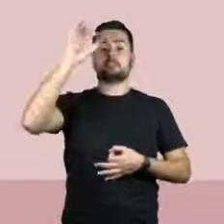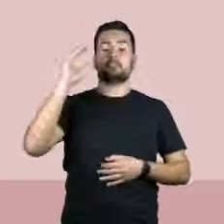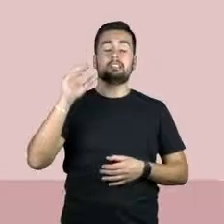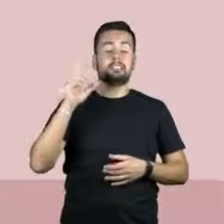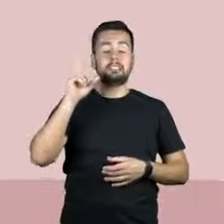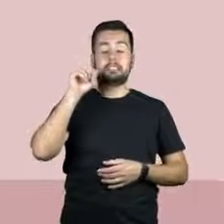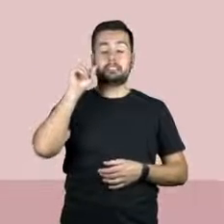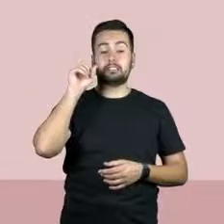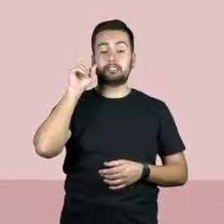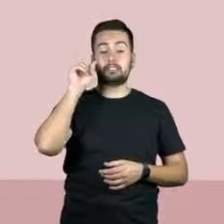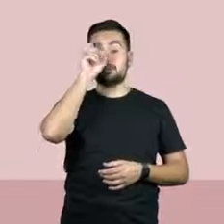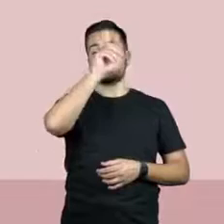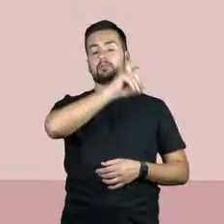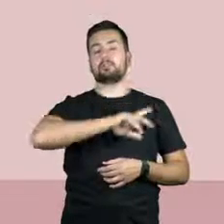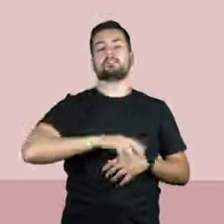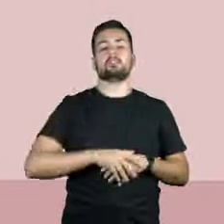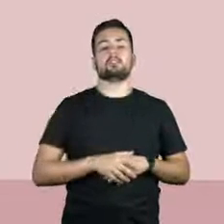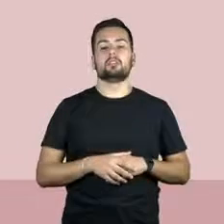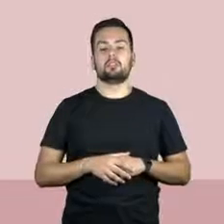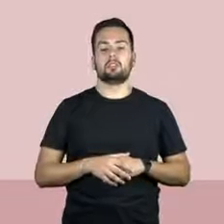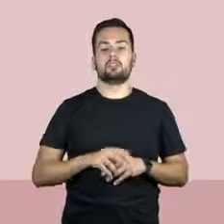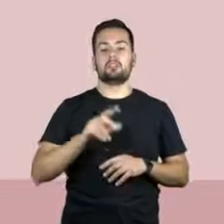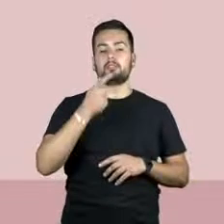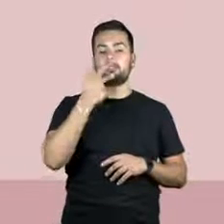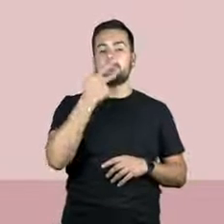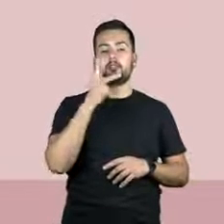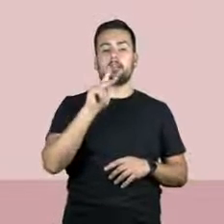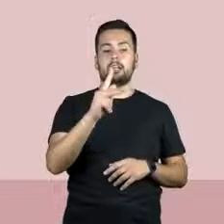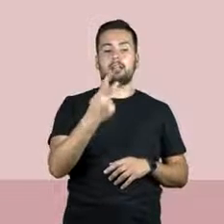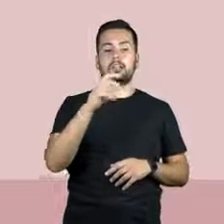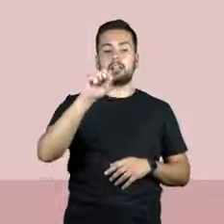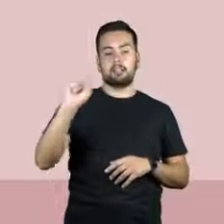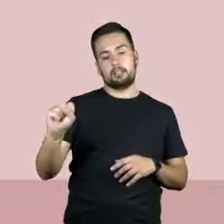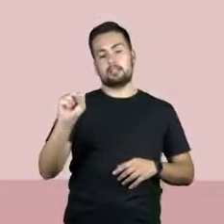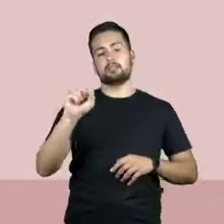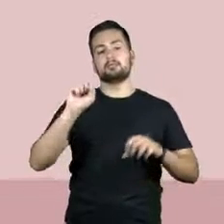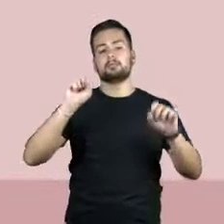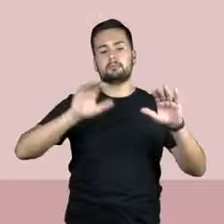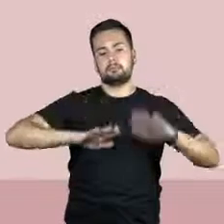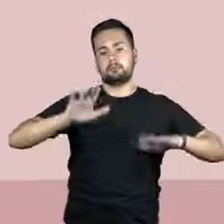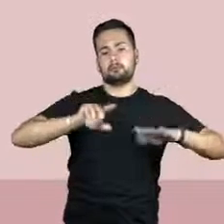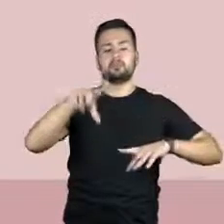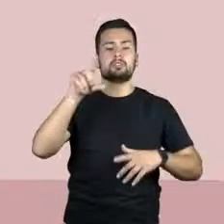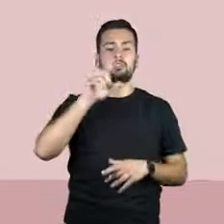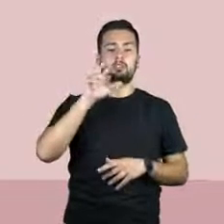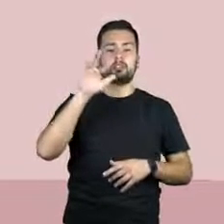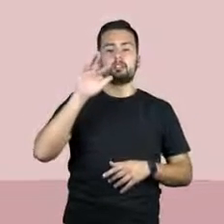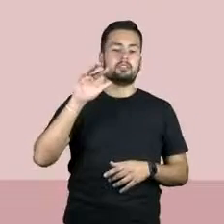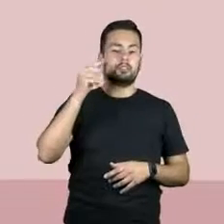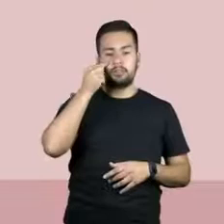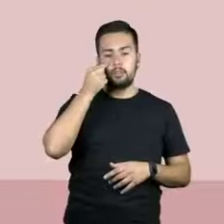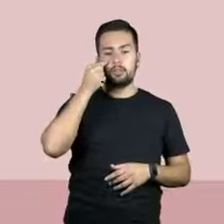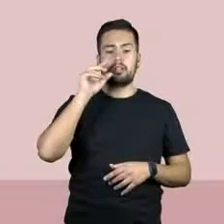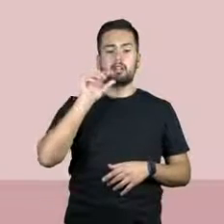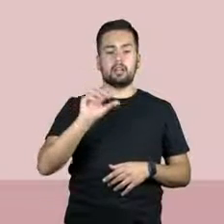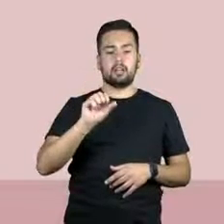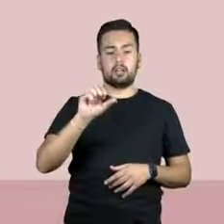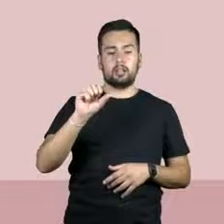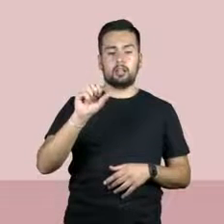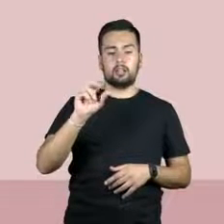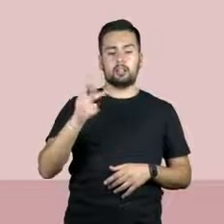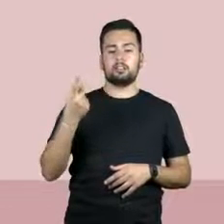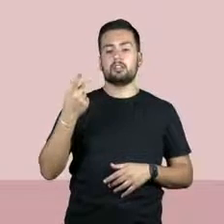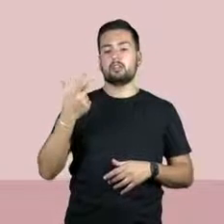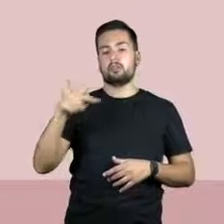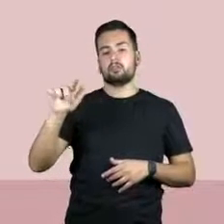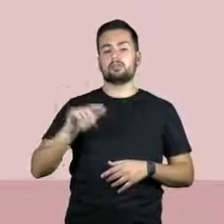Tá? O H, que eu chamei ali de HS, mas também pode ser HC, dependendo do livro onde você for consultar. Tá? O conceito de altura crítica ele